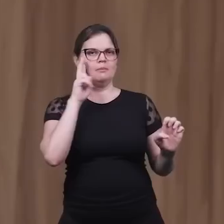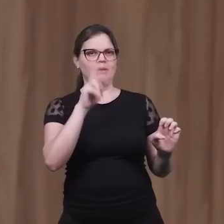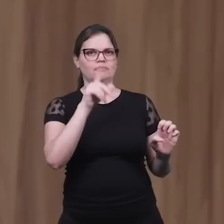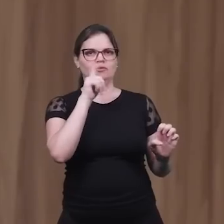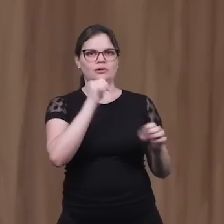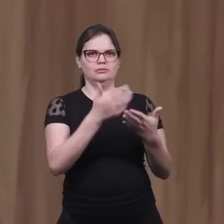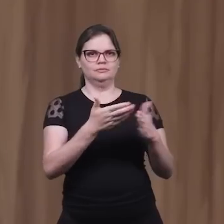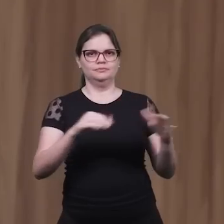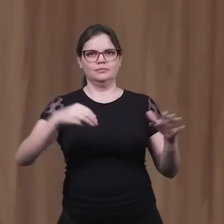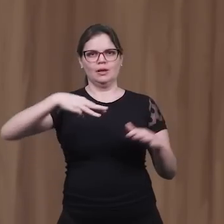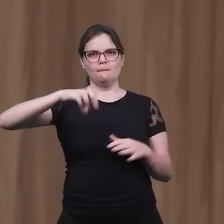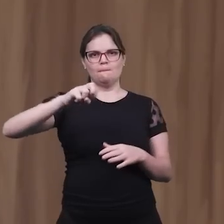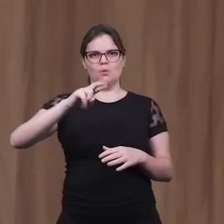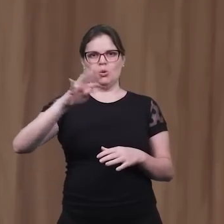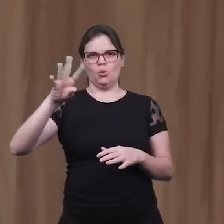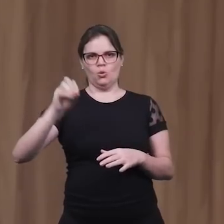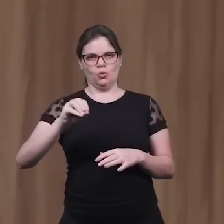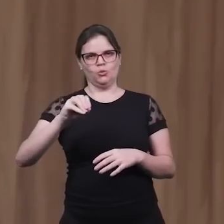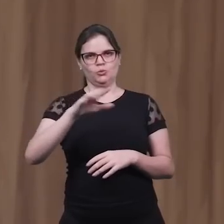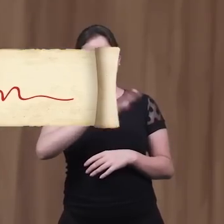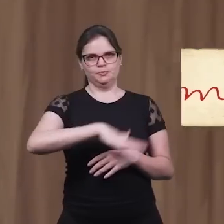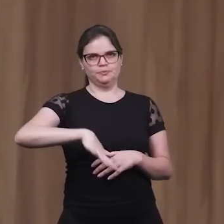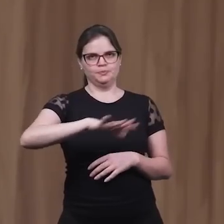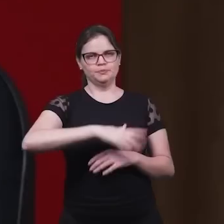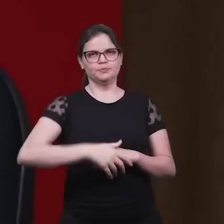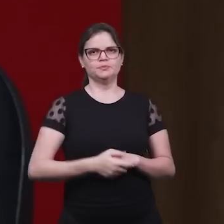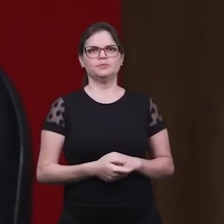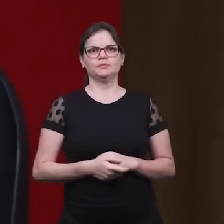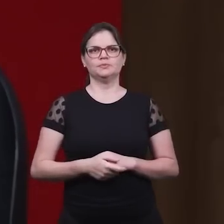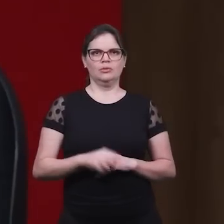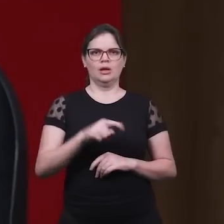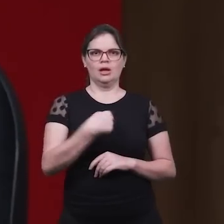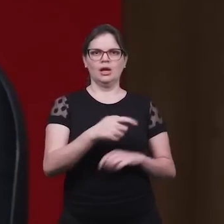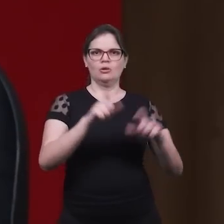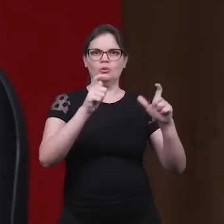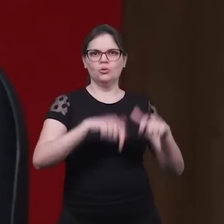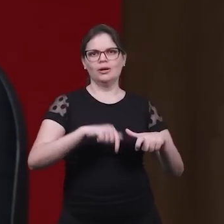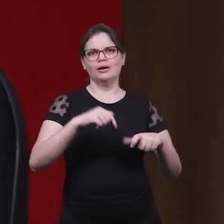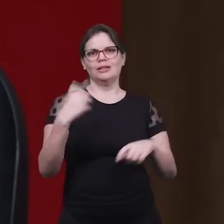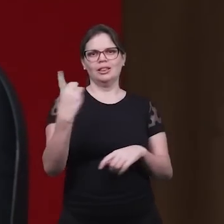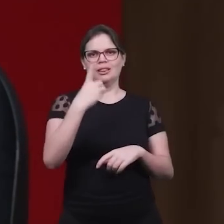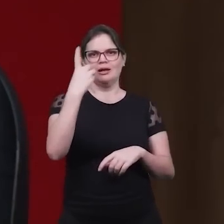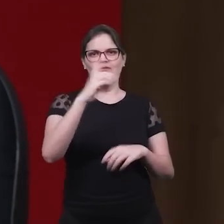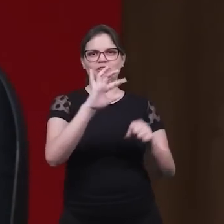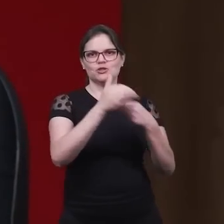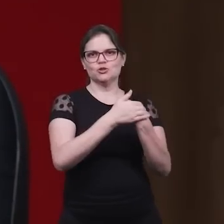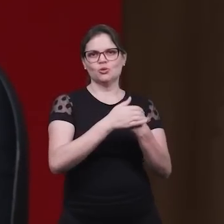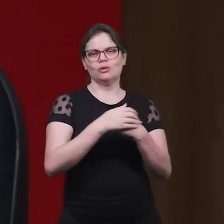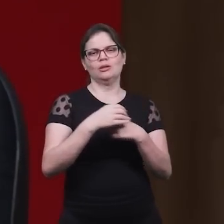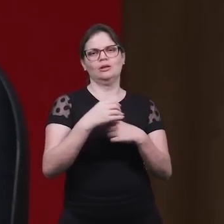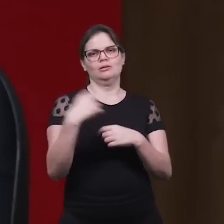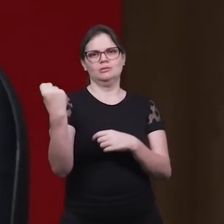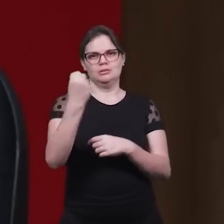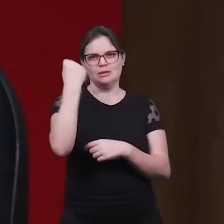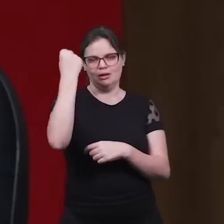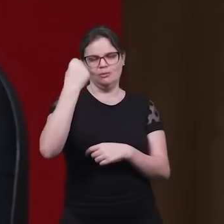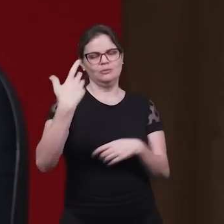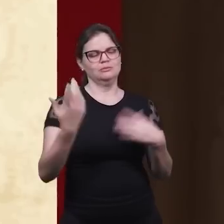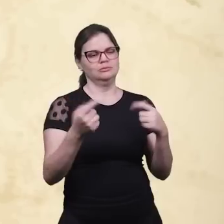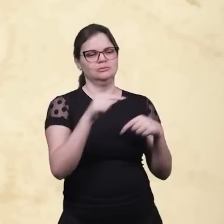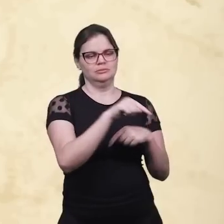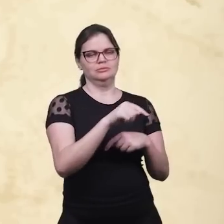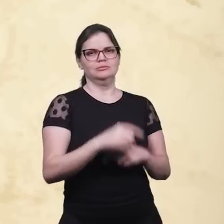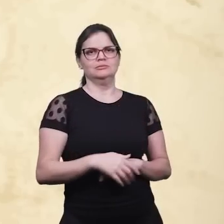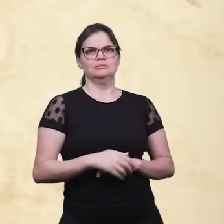vista da terra prometida e ele morre ali, né? É sobre isso aí que Samuel está falando. Em Deuteronômio 34, 1 diz assim,